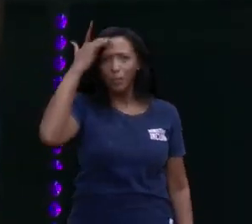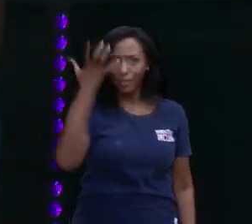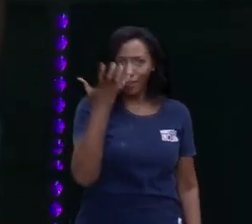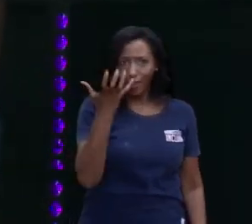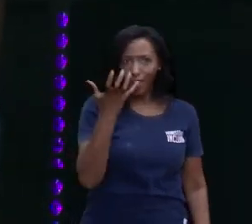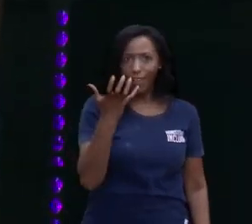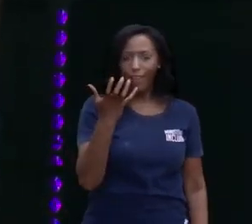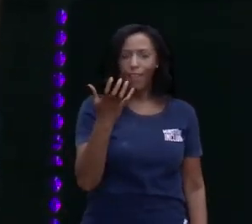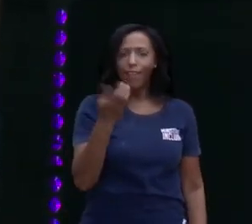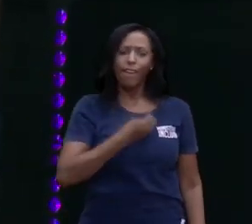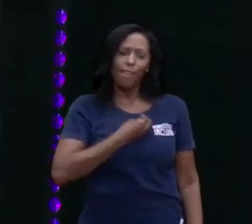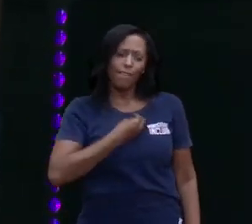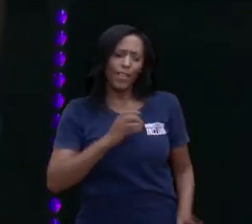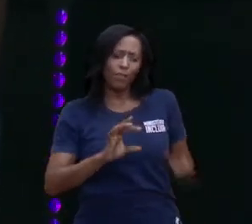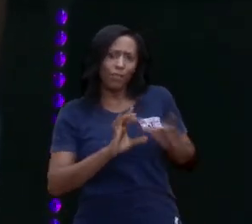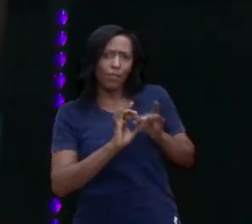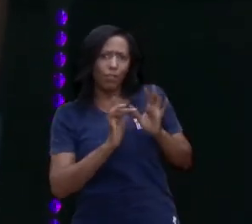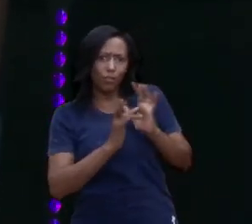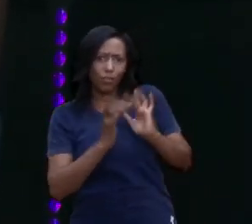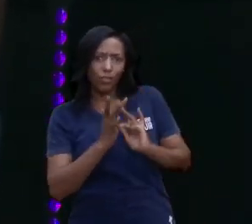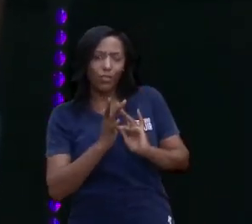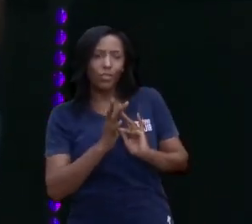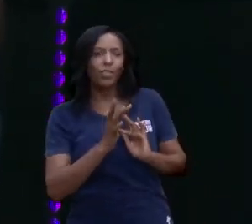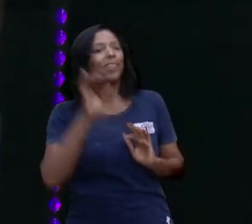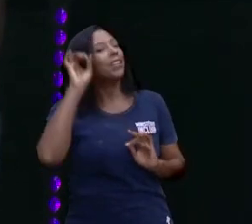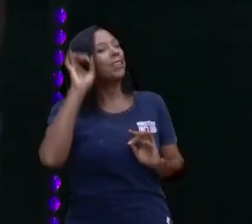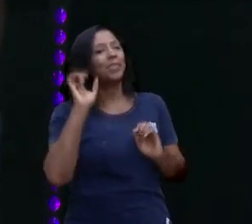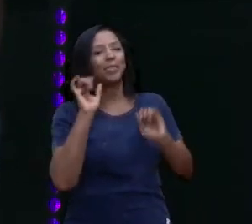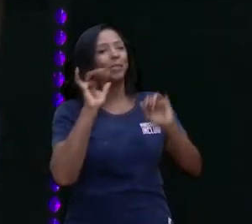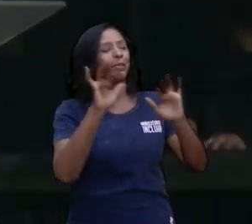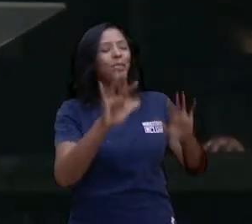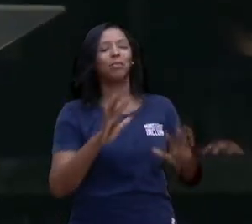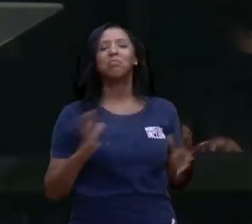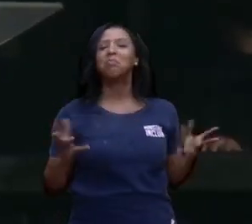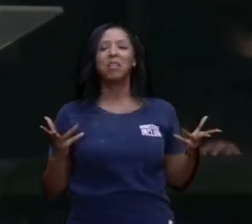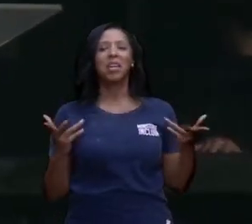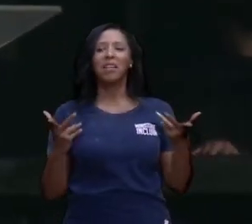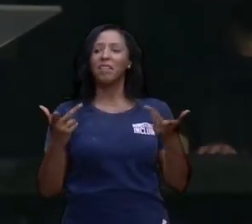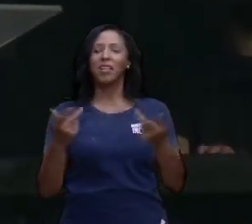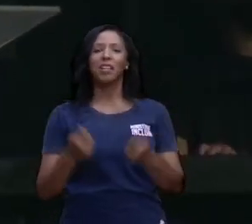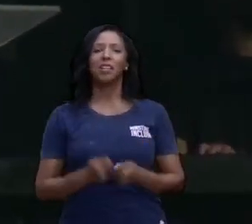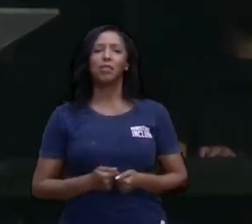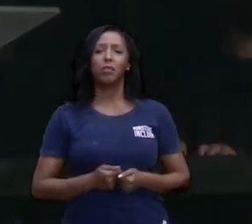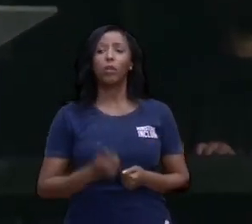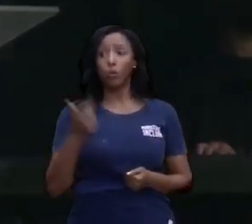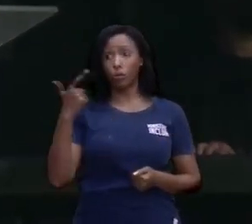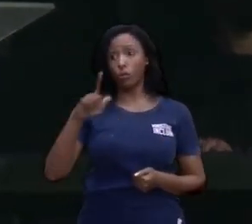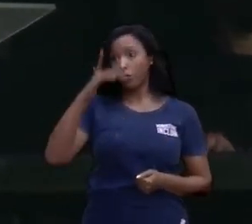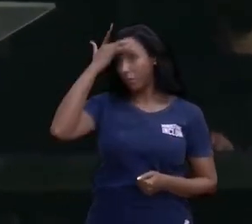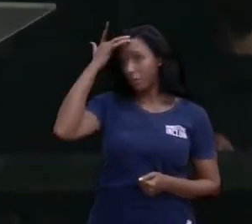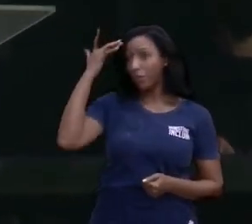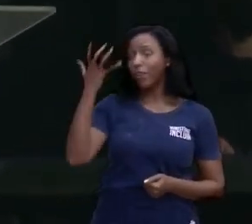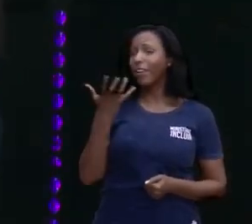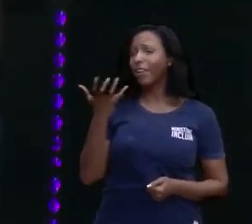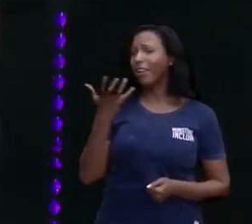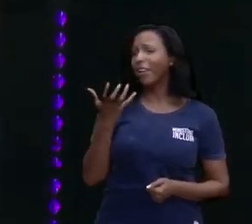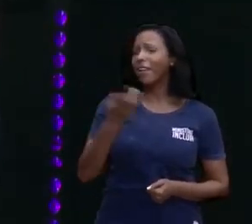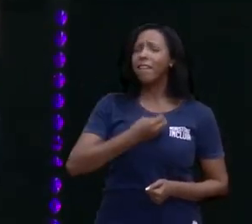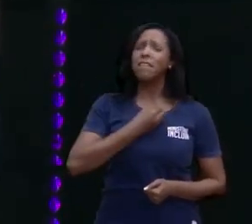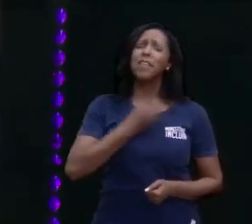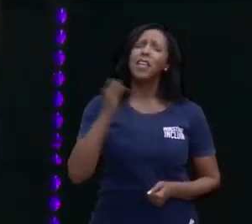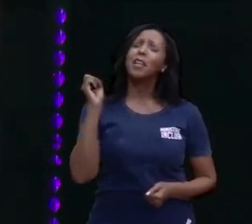levando de ganhar outra sua mão Deus te abençoe Deus abençoe vocês que maravilha na vida de vocês mas alguém dizendo isso eu